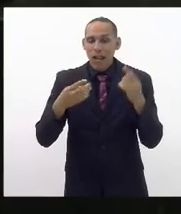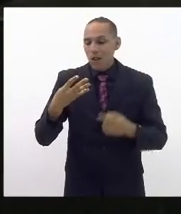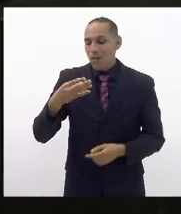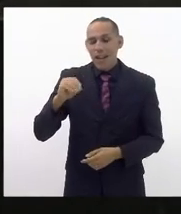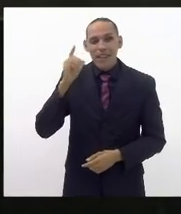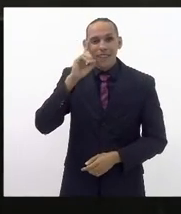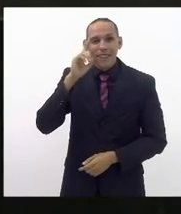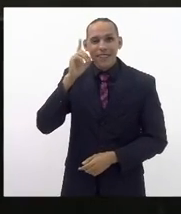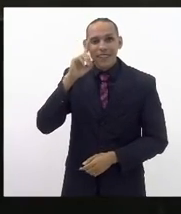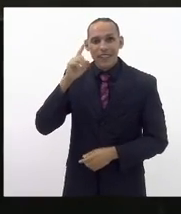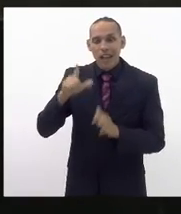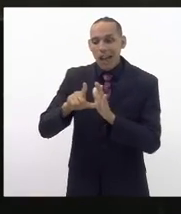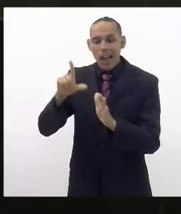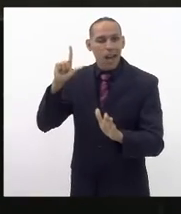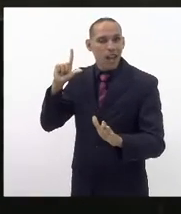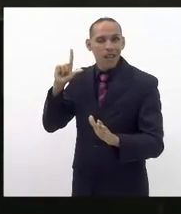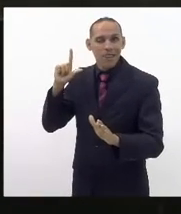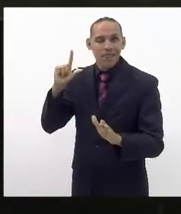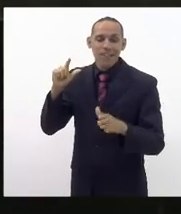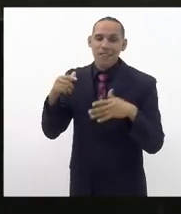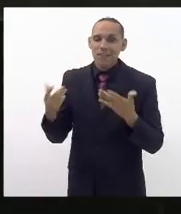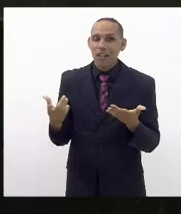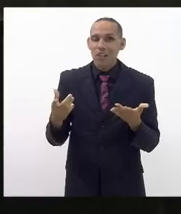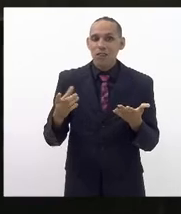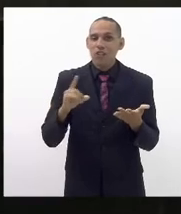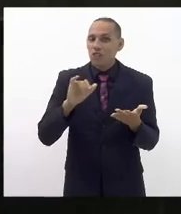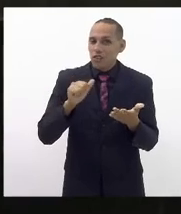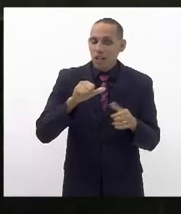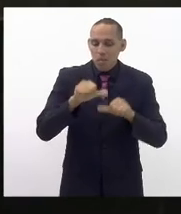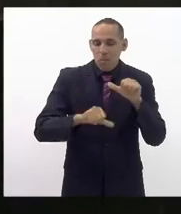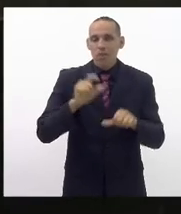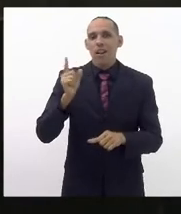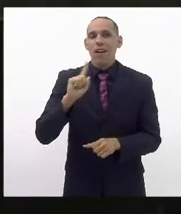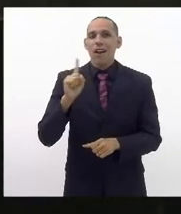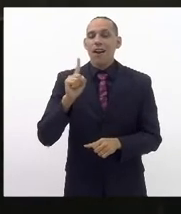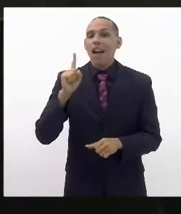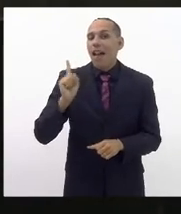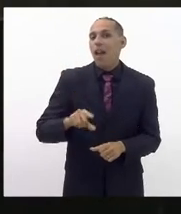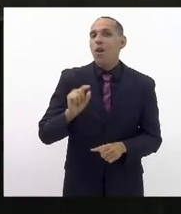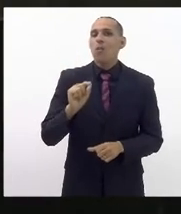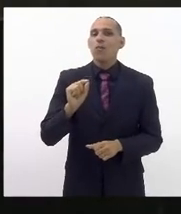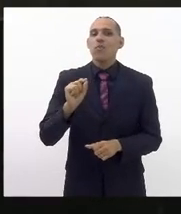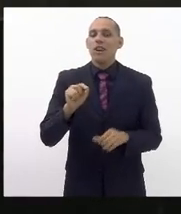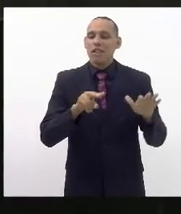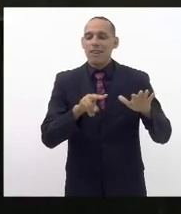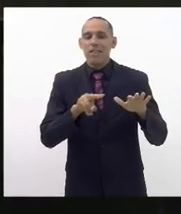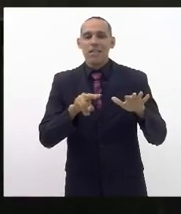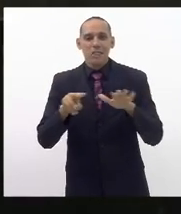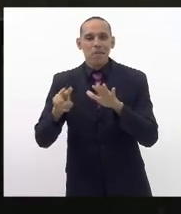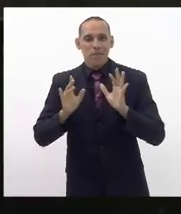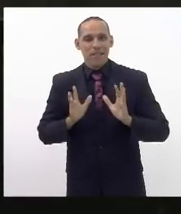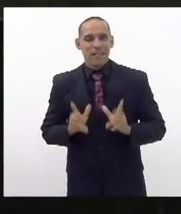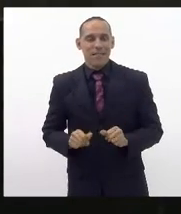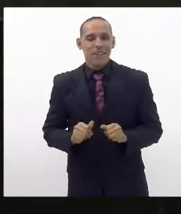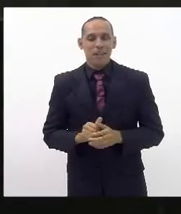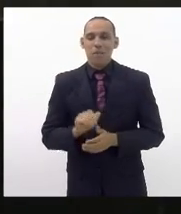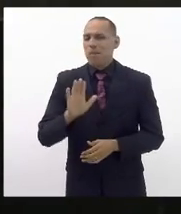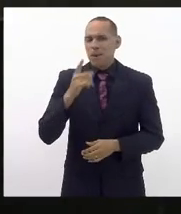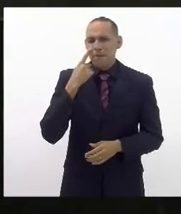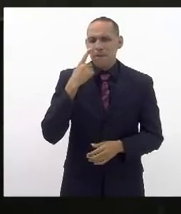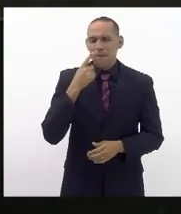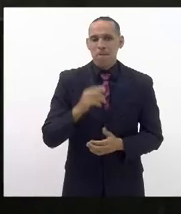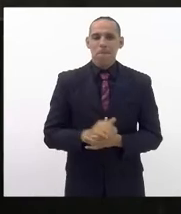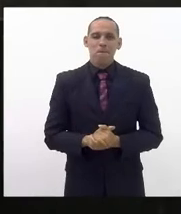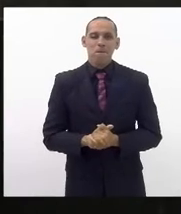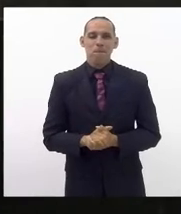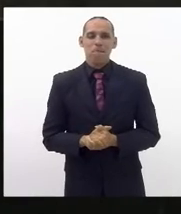antes. Né? Então, a data que não se altera é a data da Semana Santa. Mas veja só